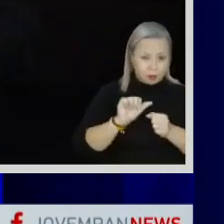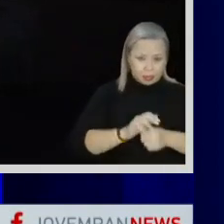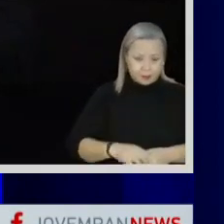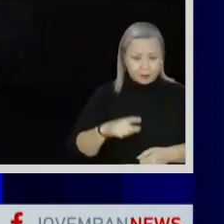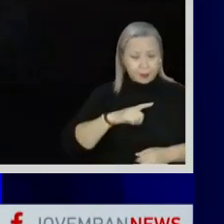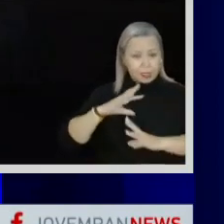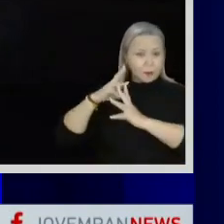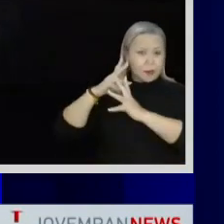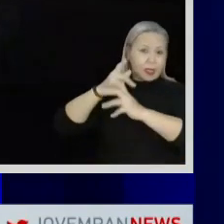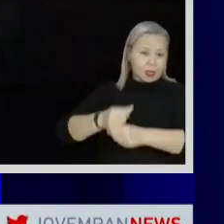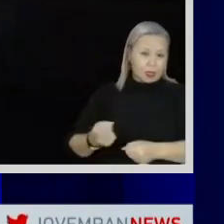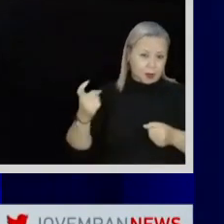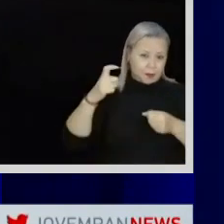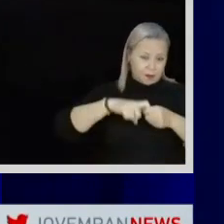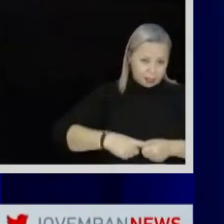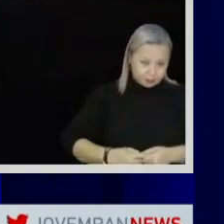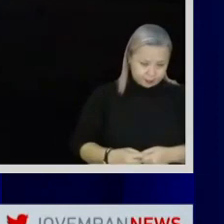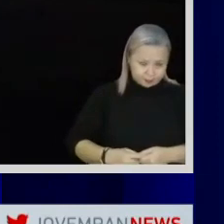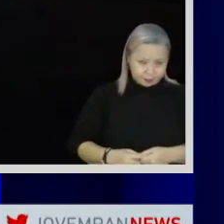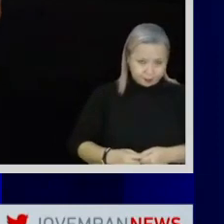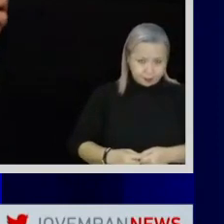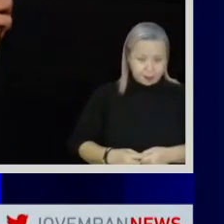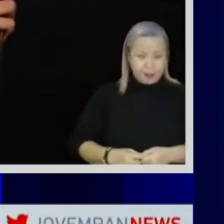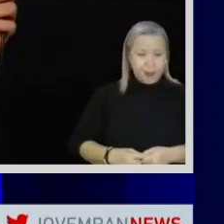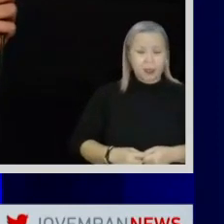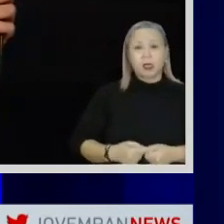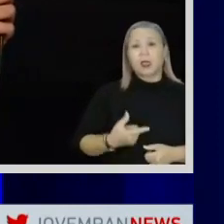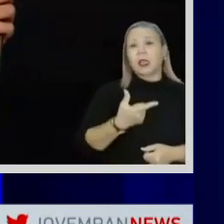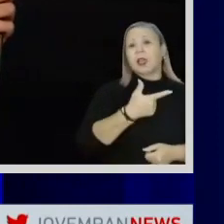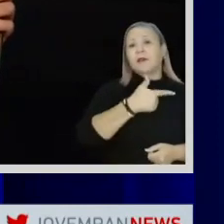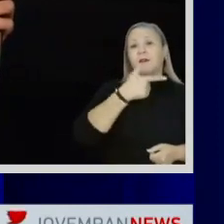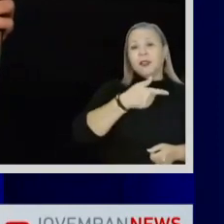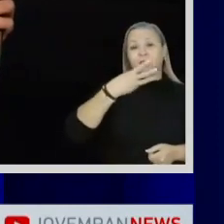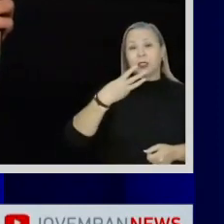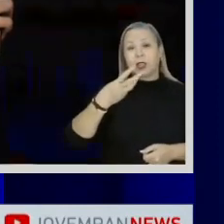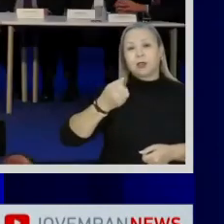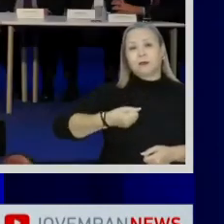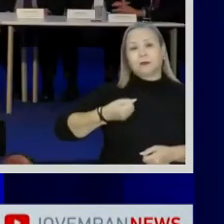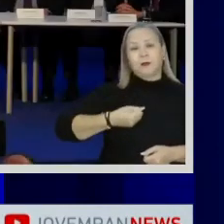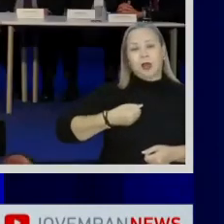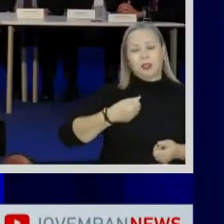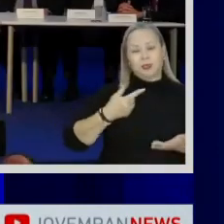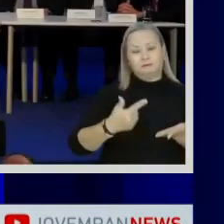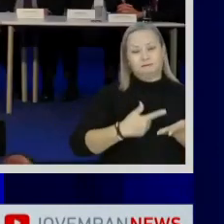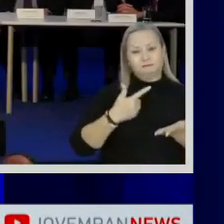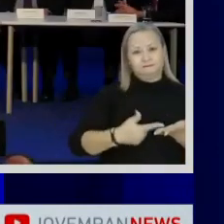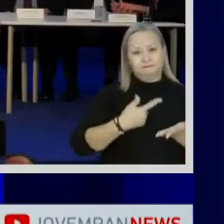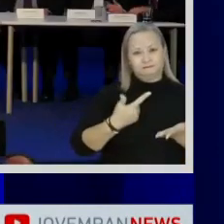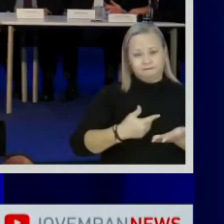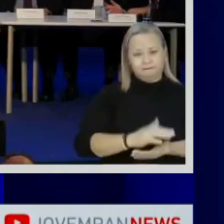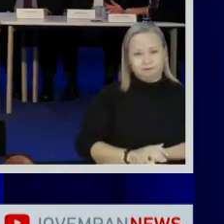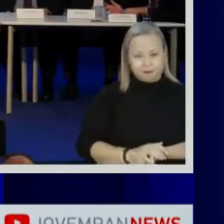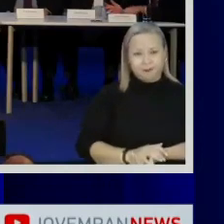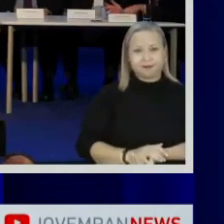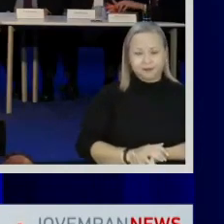política. Evidentemente que ela não impede essa dominação, porque basta você indicar alguém que está fora ali dos holofotes, mas pelo menos não são pessoas como